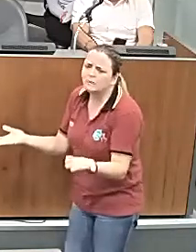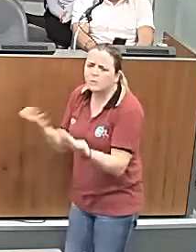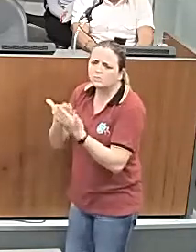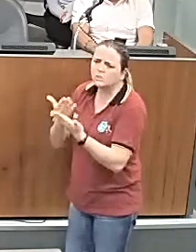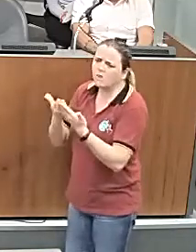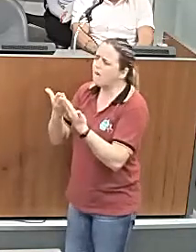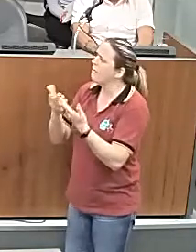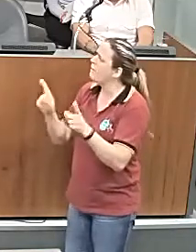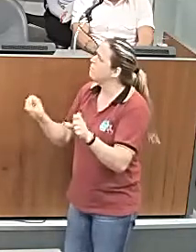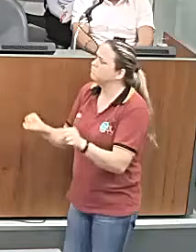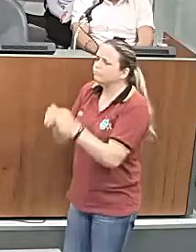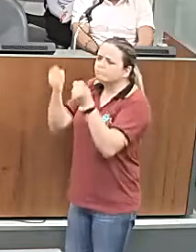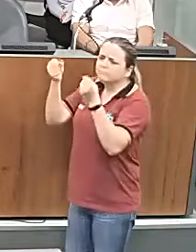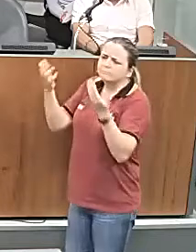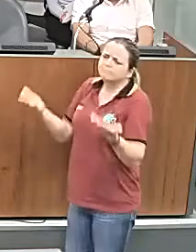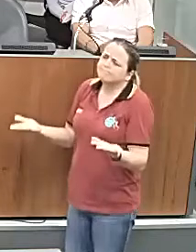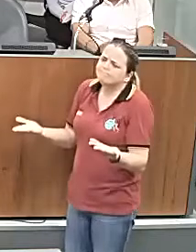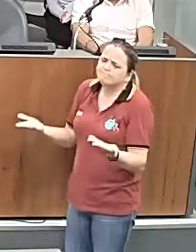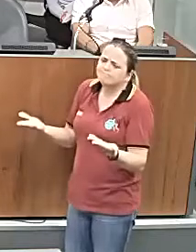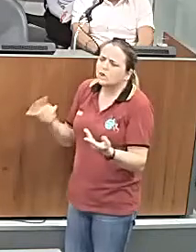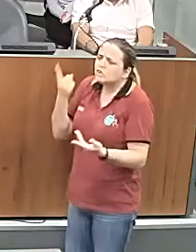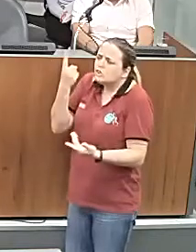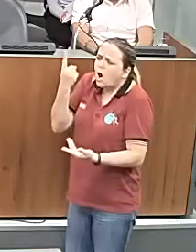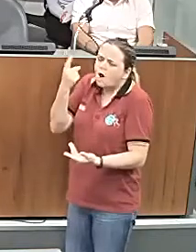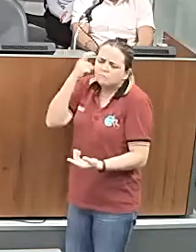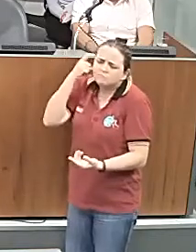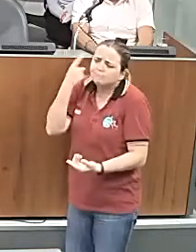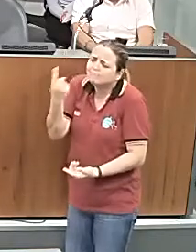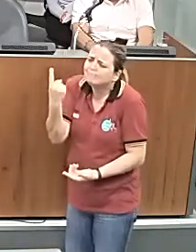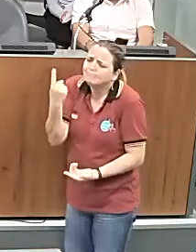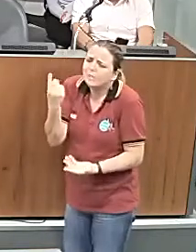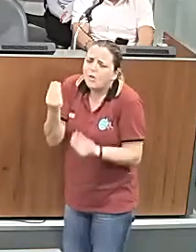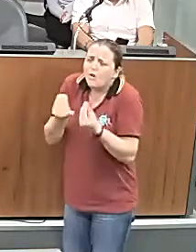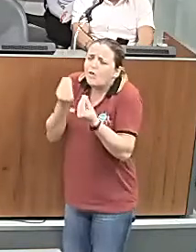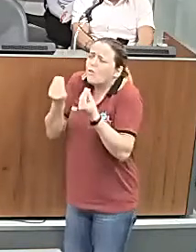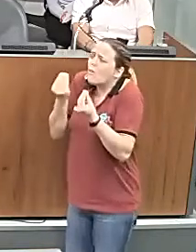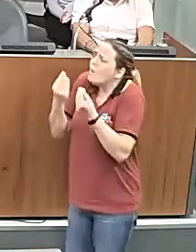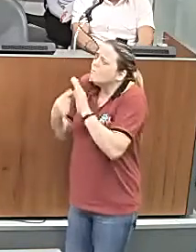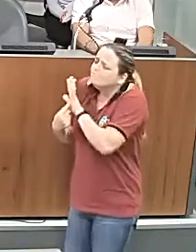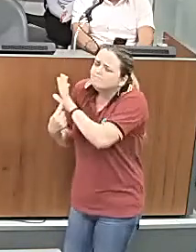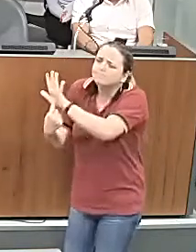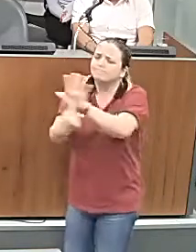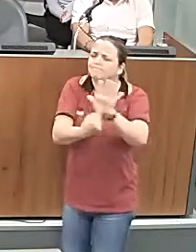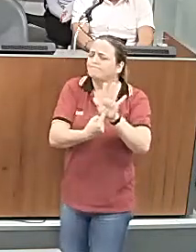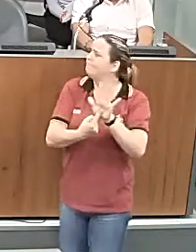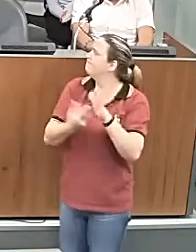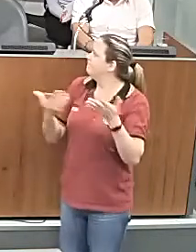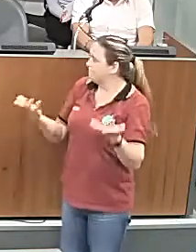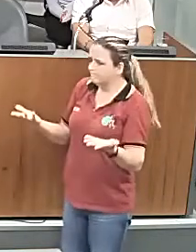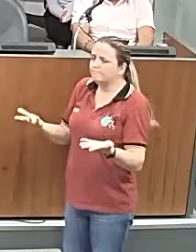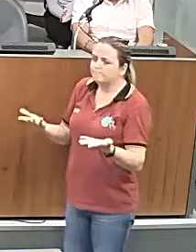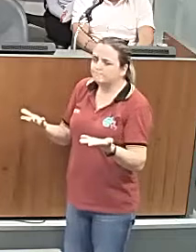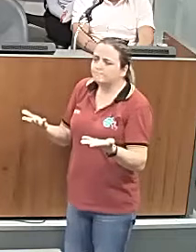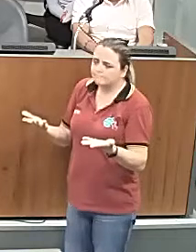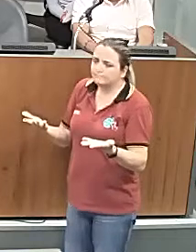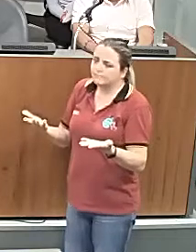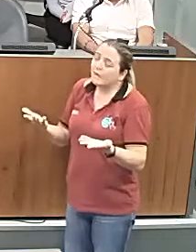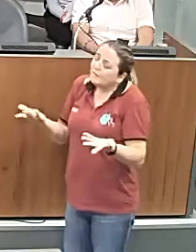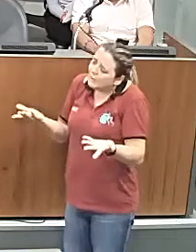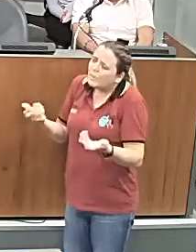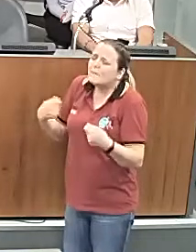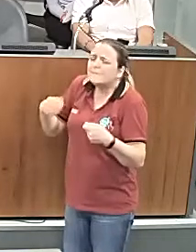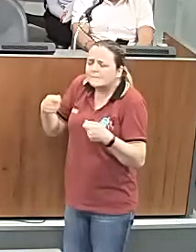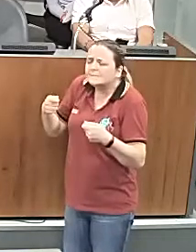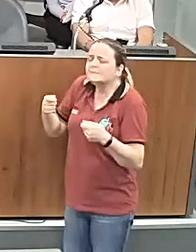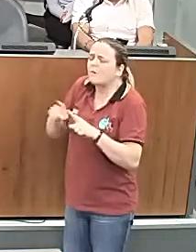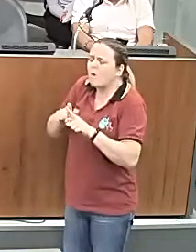Inês. E hoje nós não temos escolas de surdos, nós temos somente a Escola Francisco Sales.